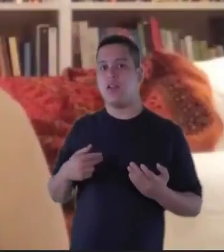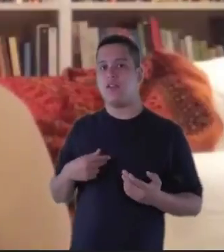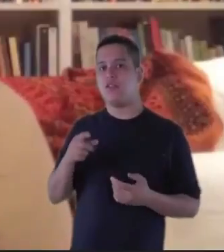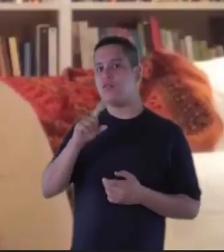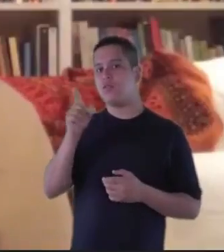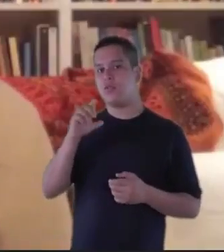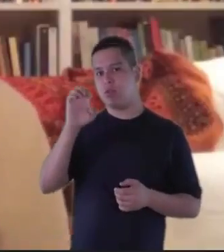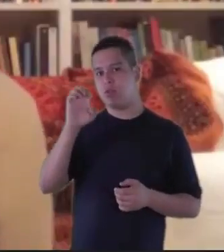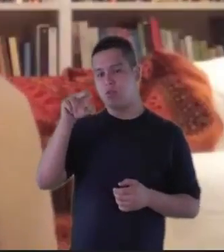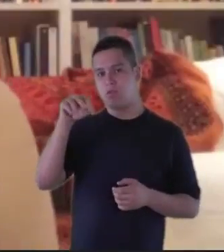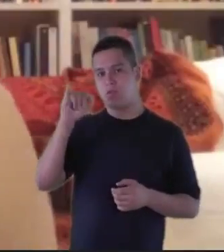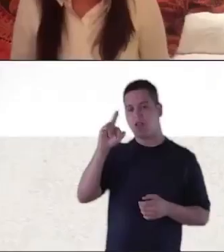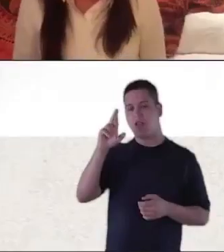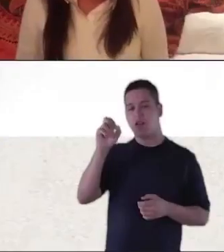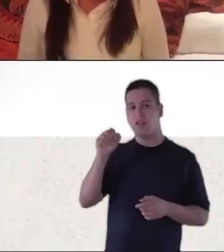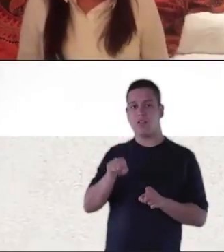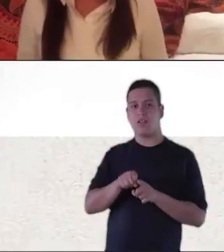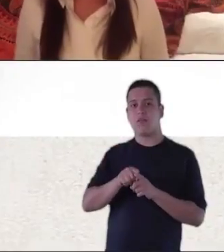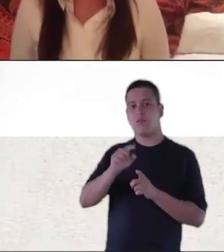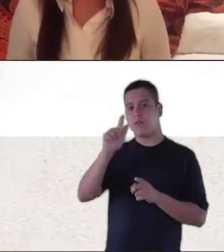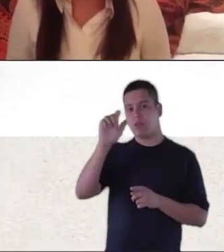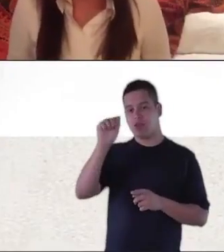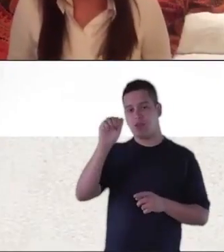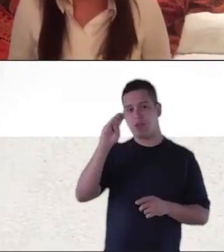para o Gabeira também logo, logo.